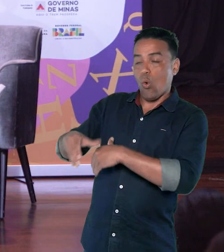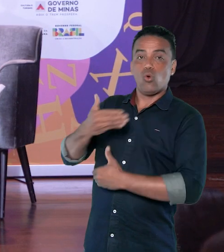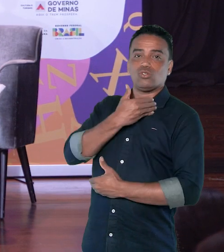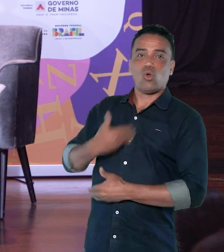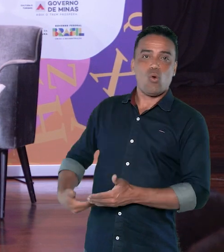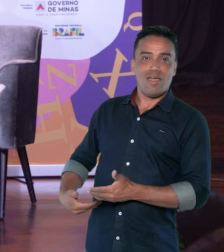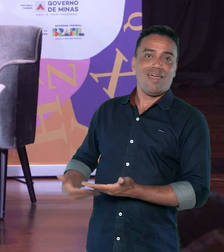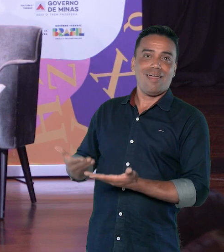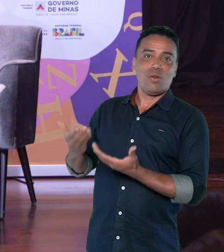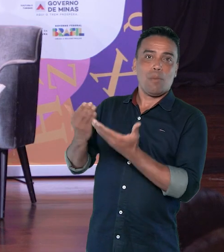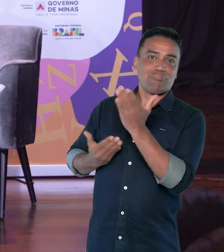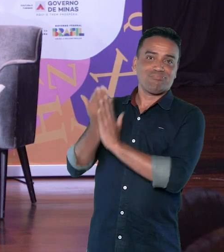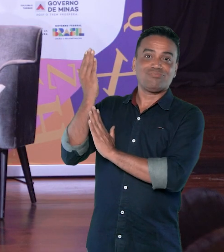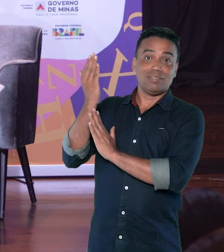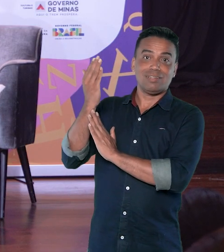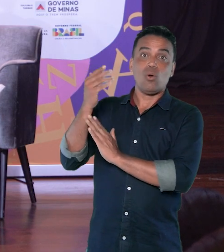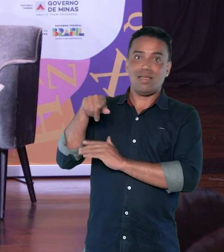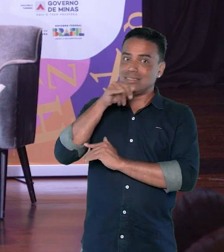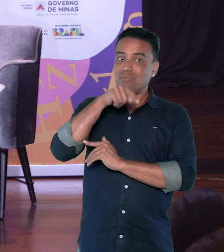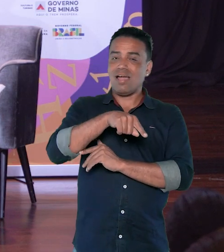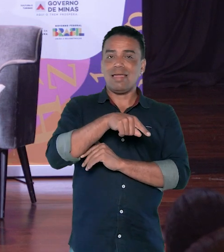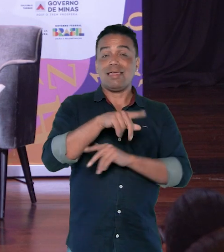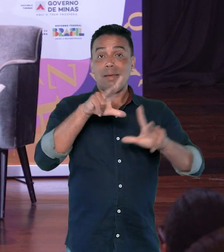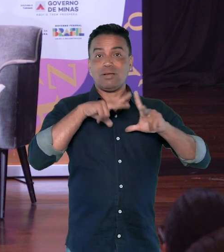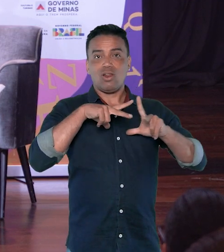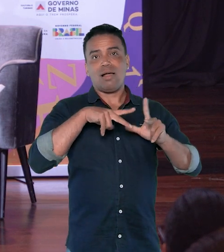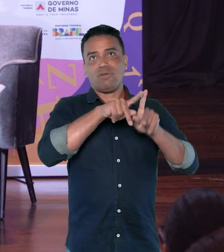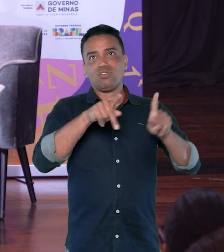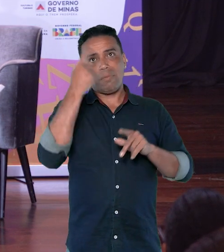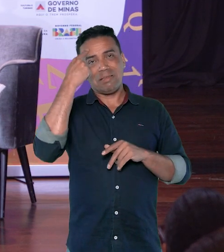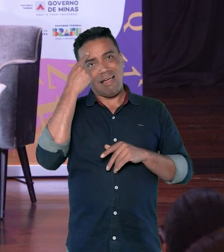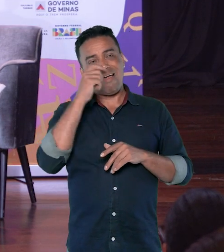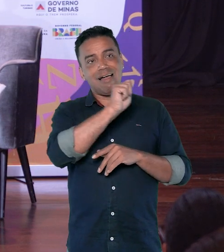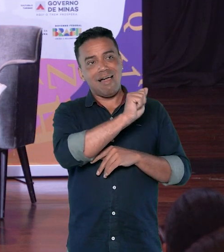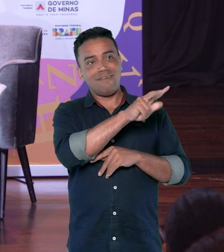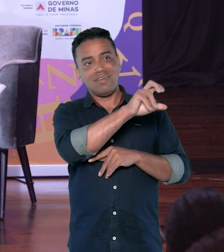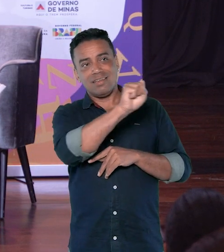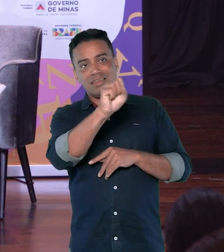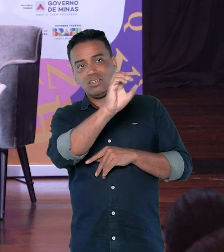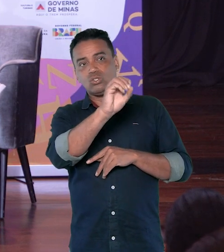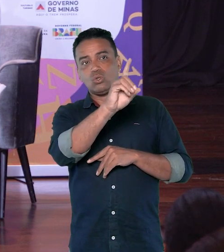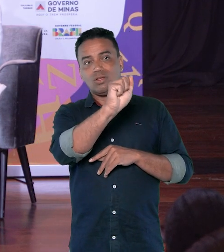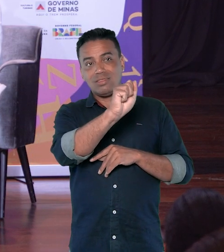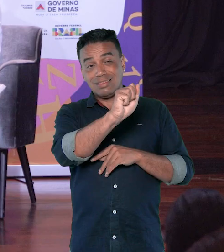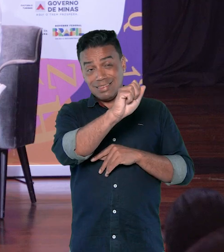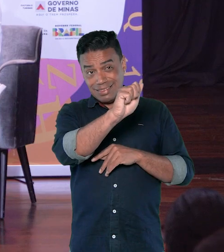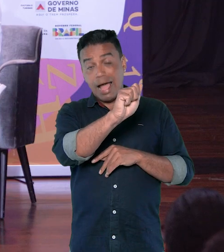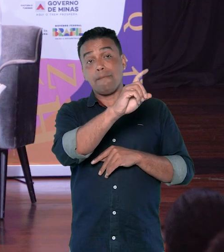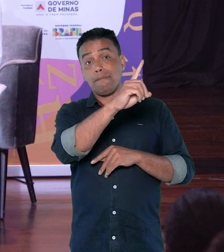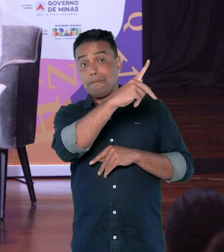porque ele vai pensar duas vezes antes de trabalhar um livro como O Avesso da Pele, ou um livro O Estela Sem Deus, ou o De Onde Eles